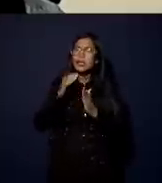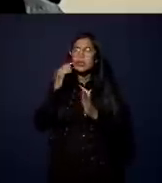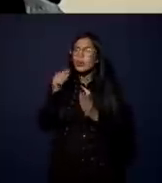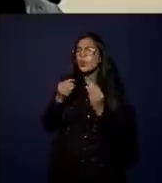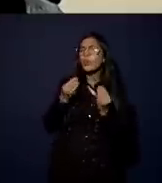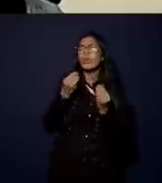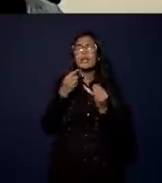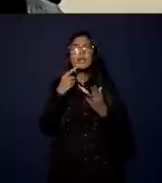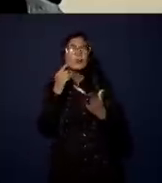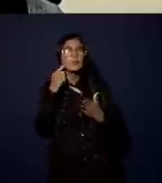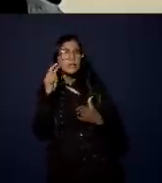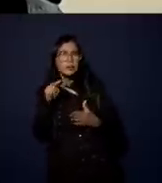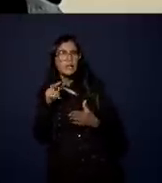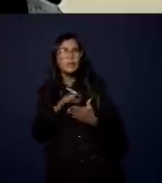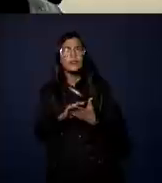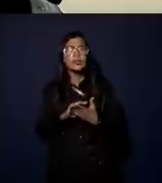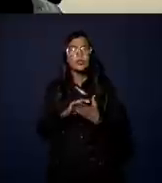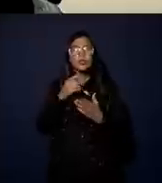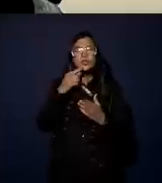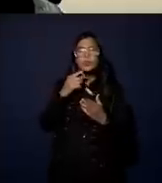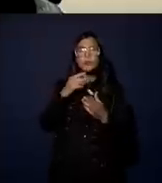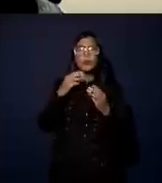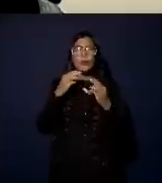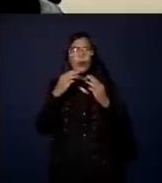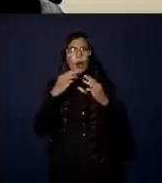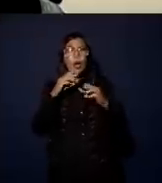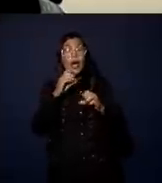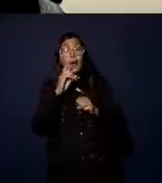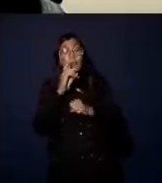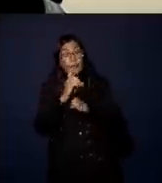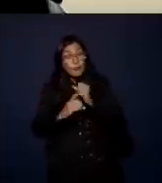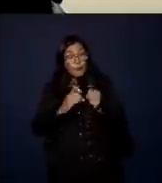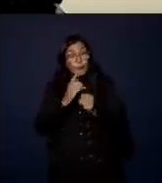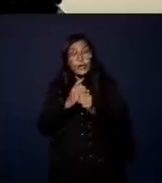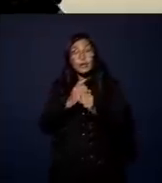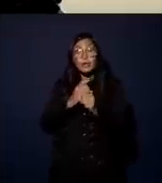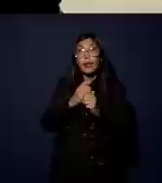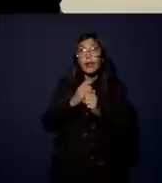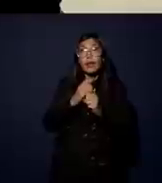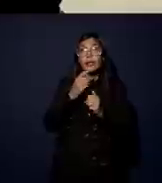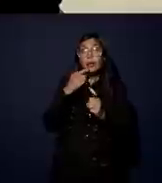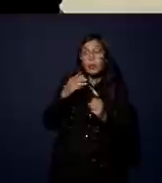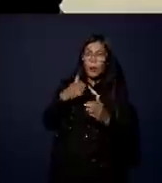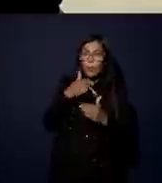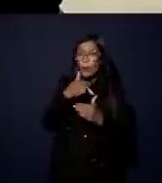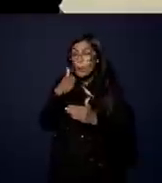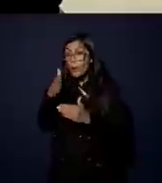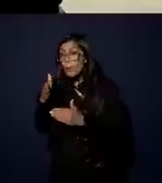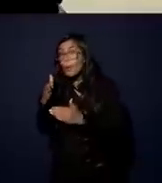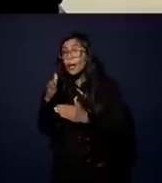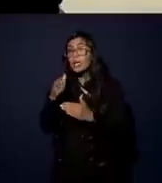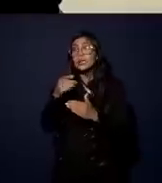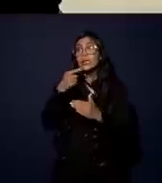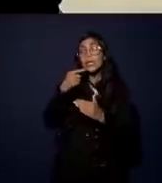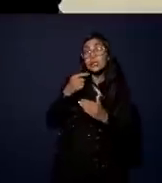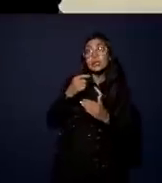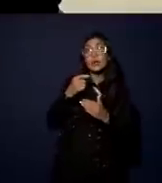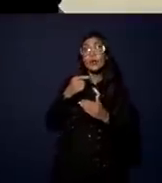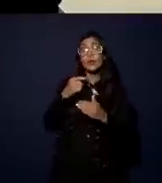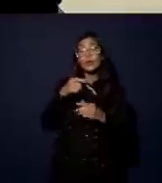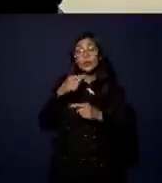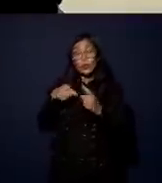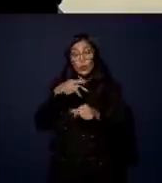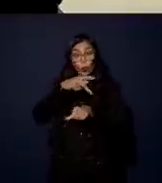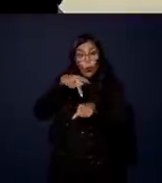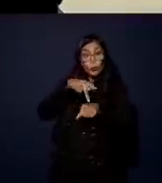não necessariamente de um Player específico mas como é que também a entrada desses players estrangeiros aqui no Brasil o que que dá